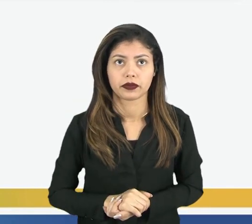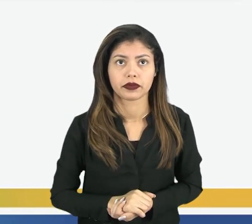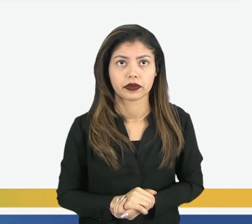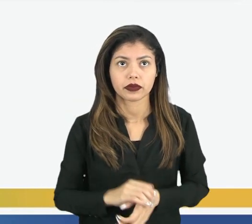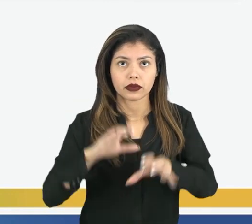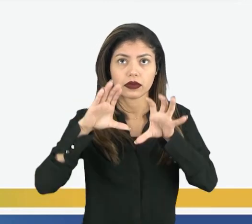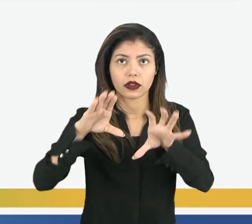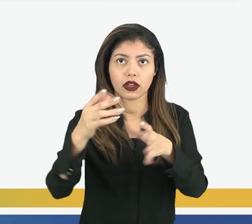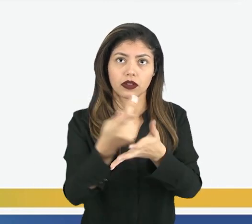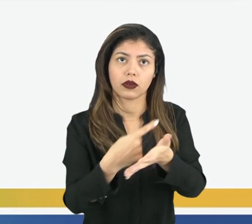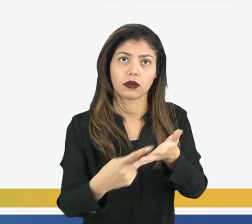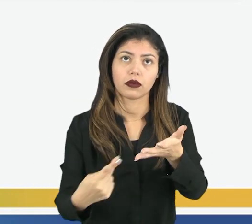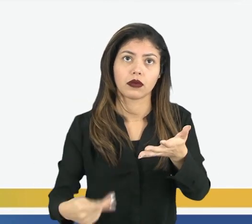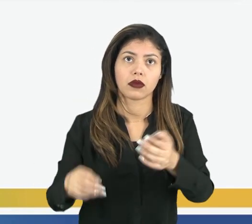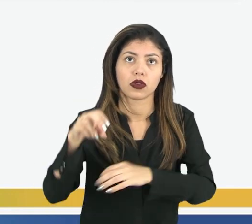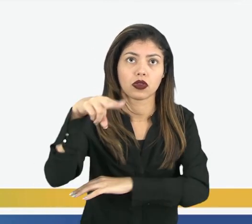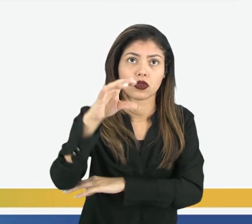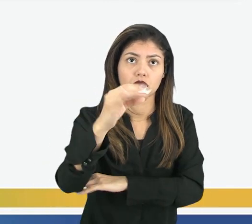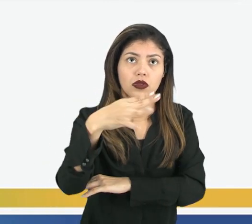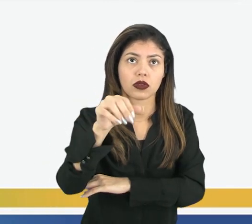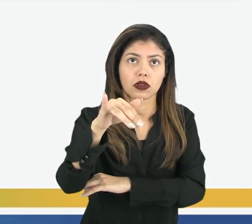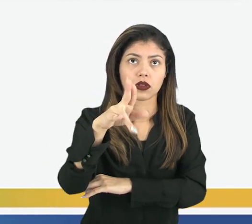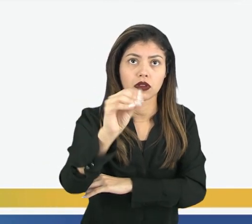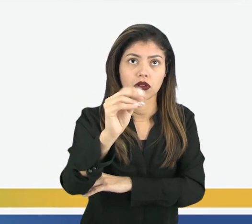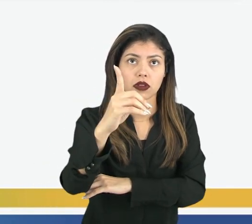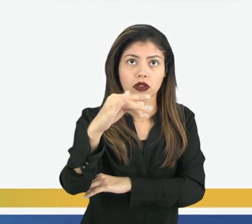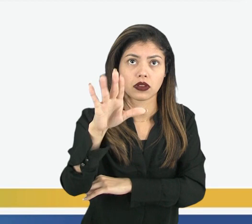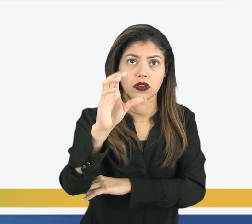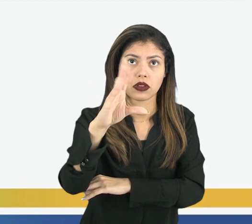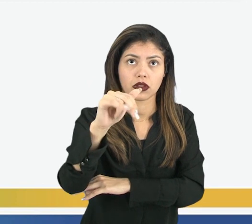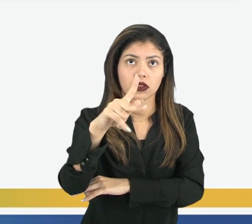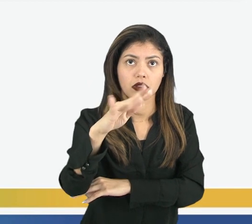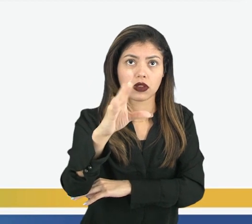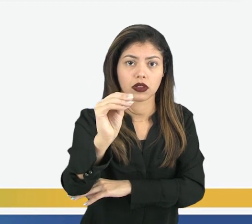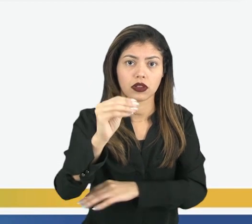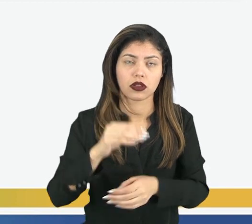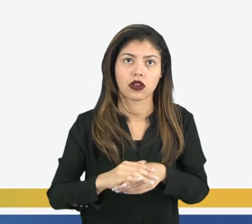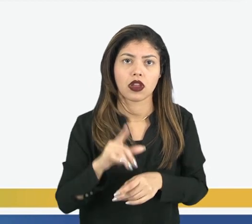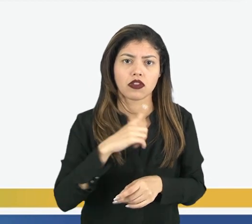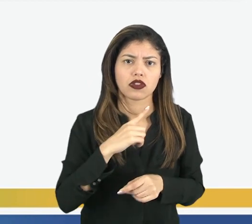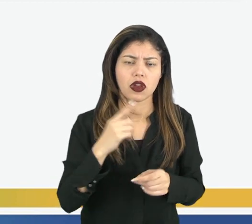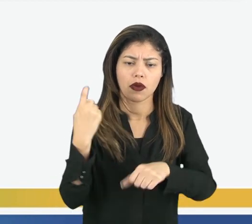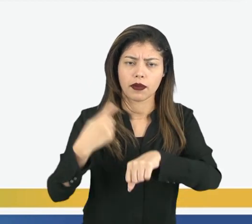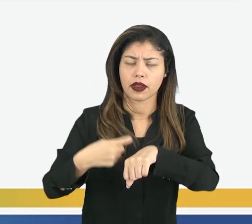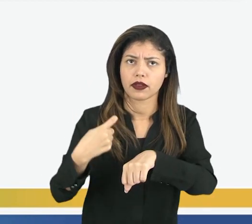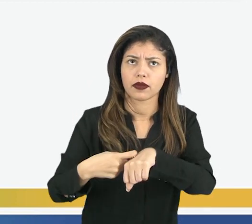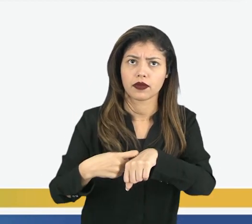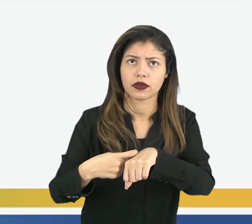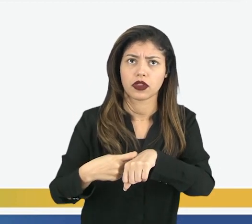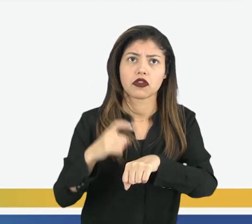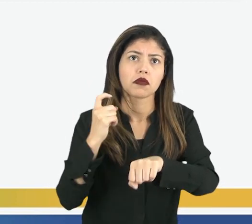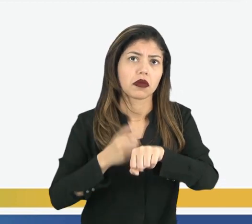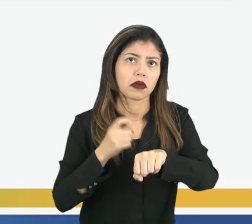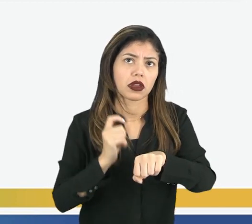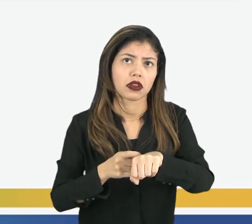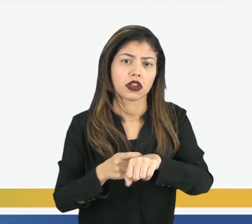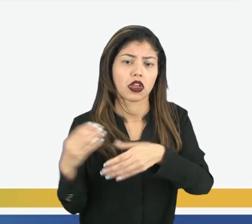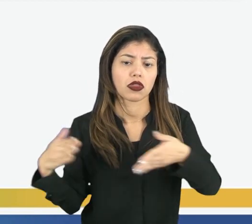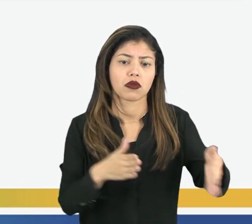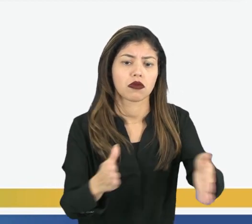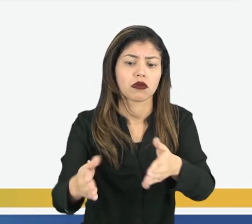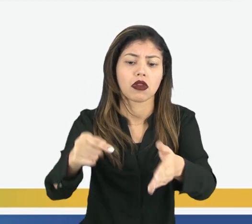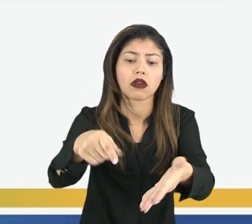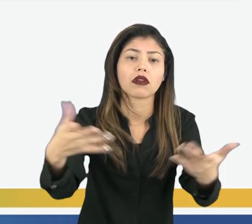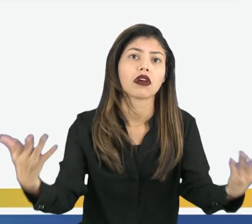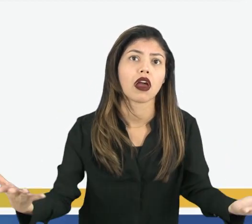Aqui no poema No Meio do Caminho, ele diz assim: no meio do caminho tinha uma pedra no meio do